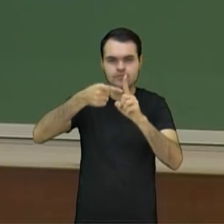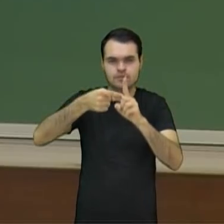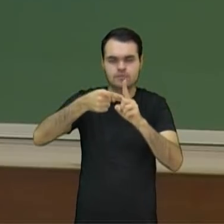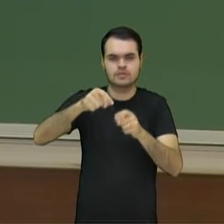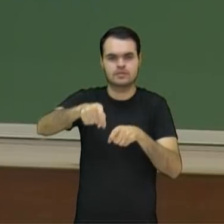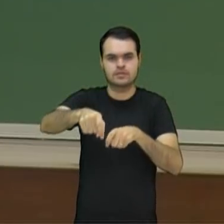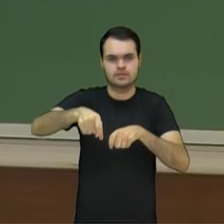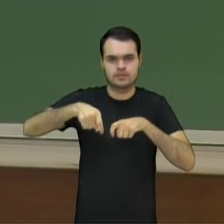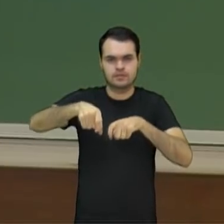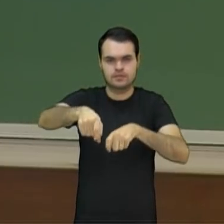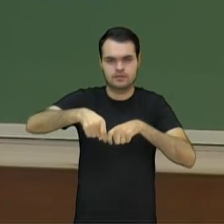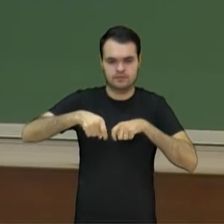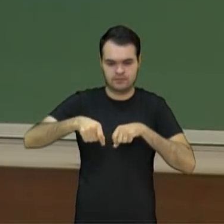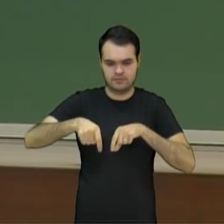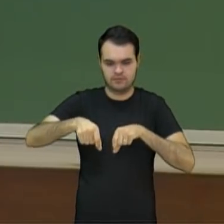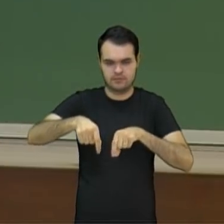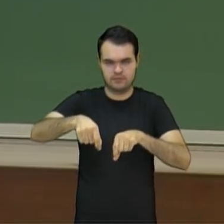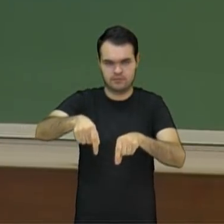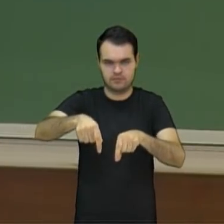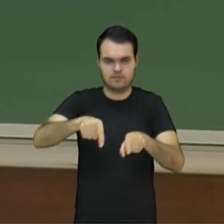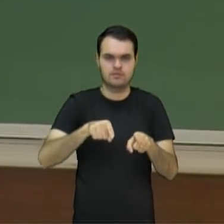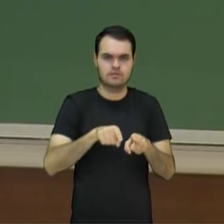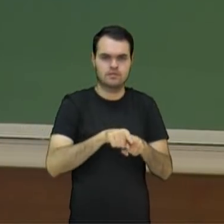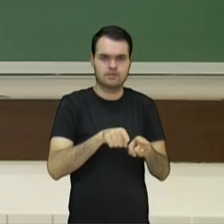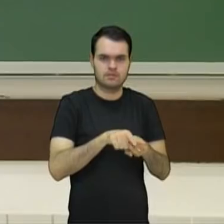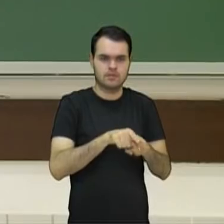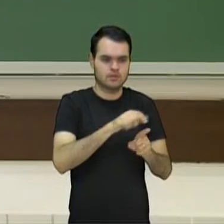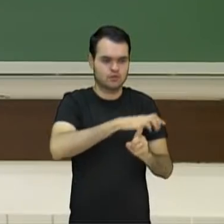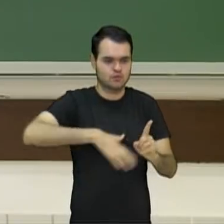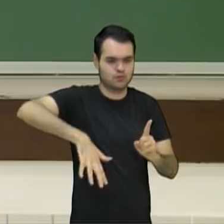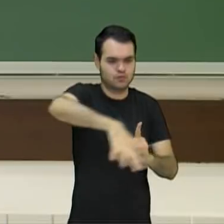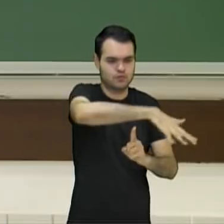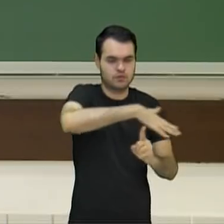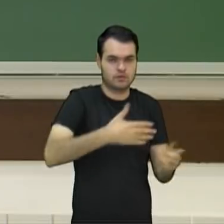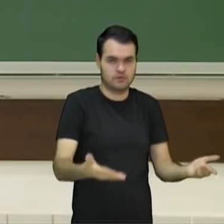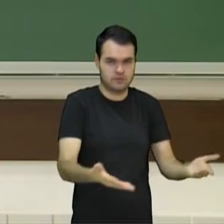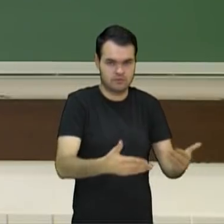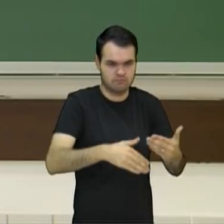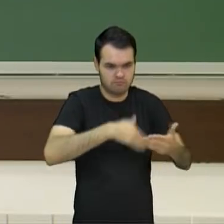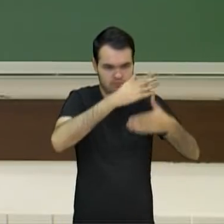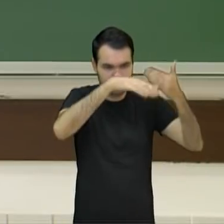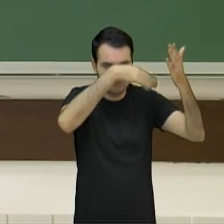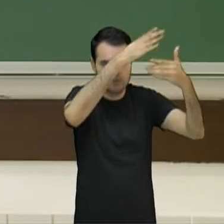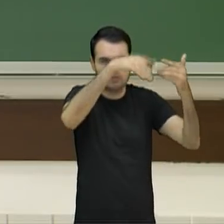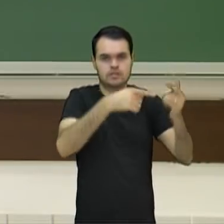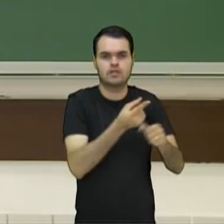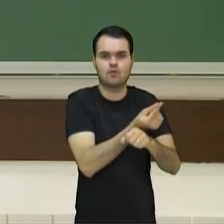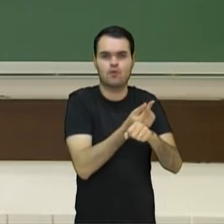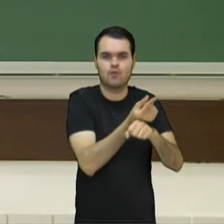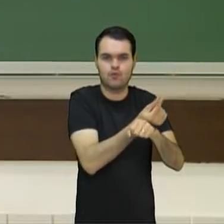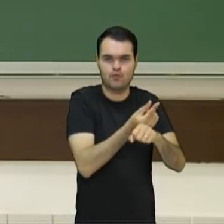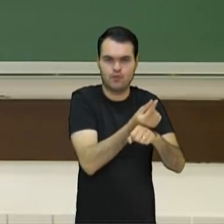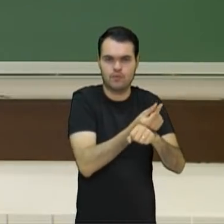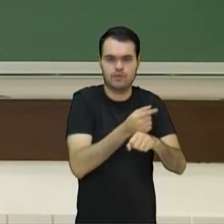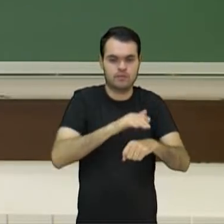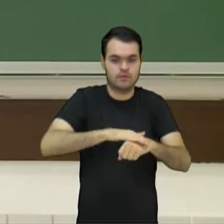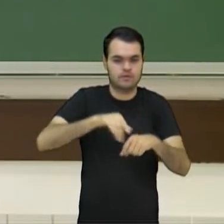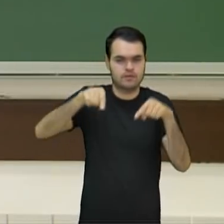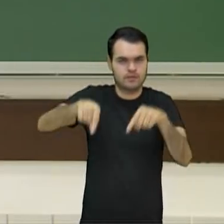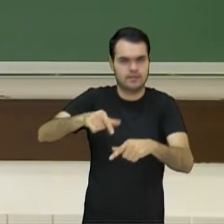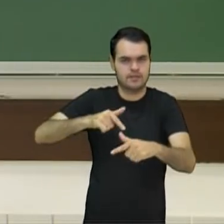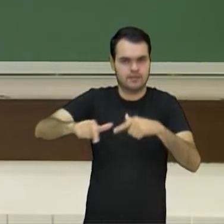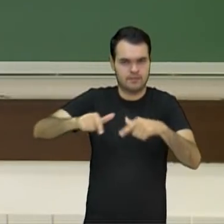agricultura e o desenvolvimento econômico das sociedades a partir dessas atividades